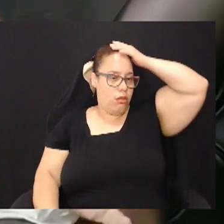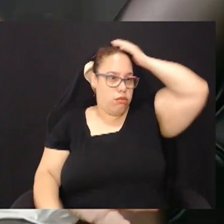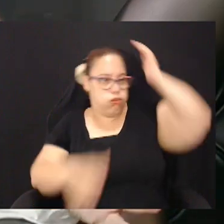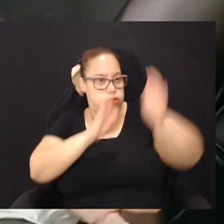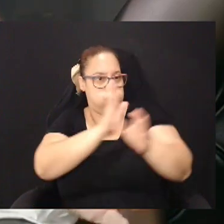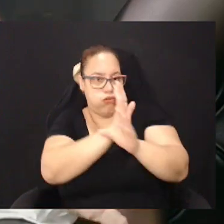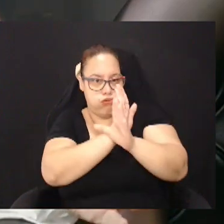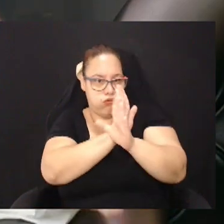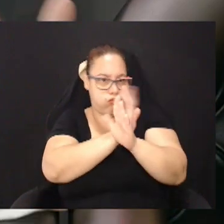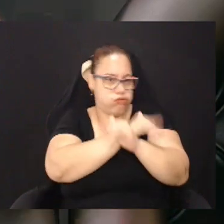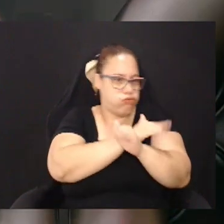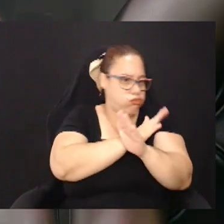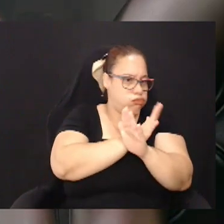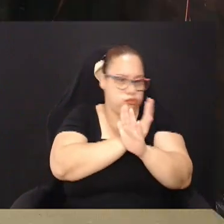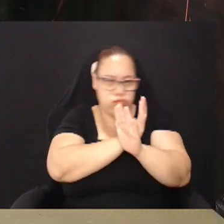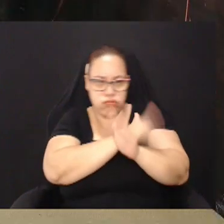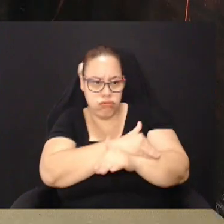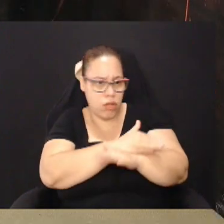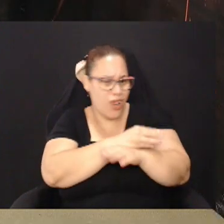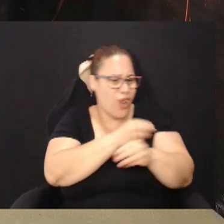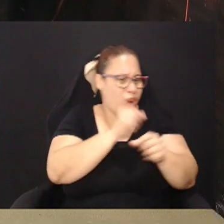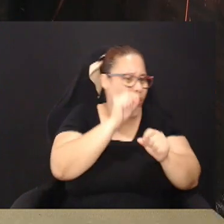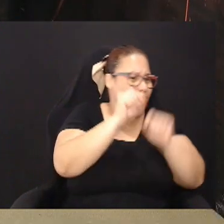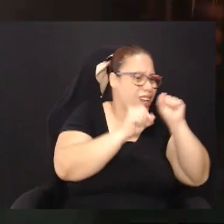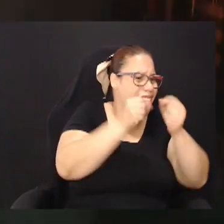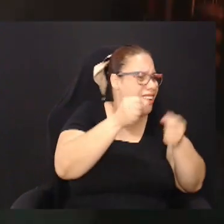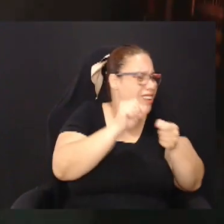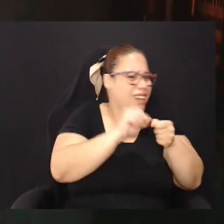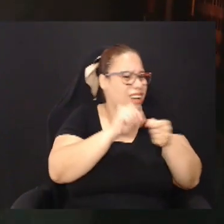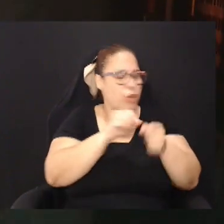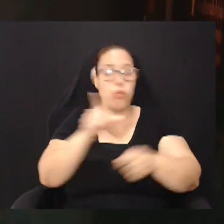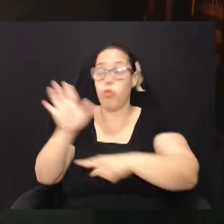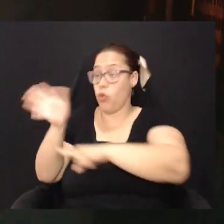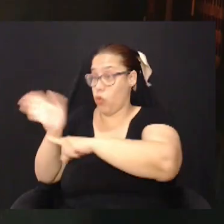cenário. Gente, essa questão aí do filme,